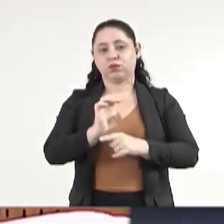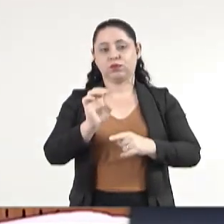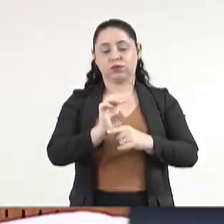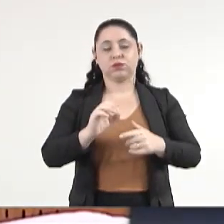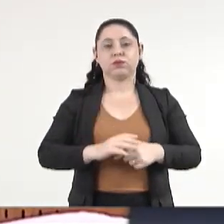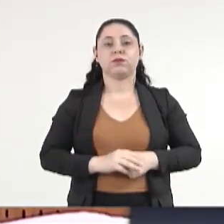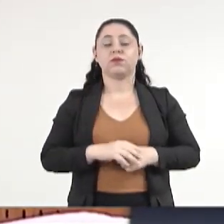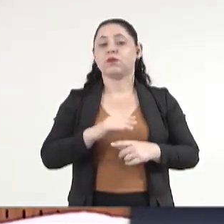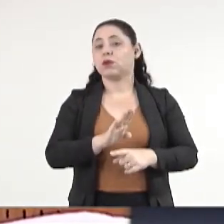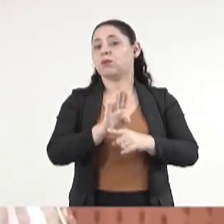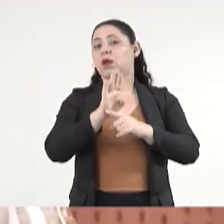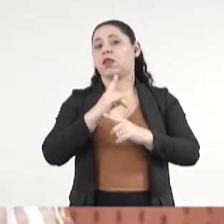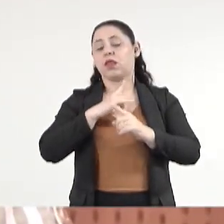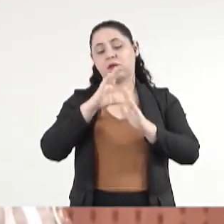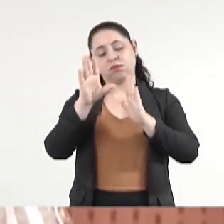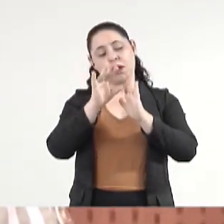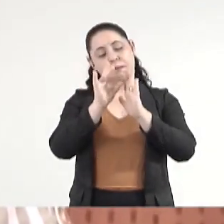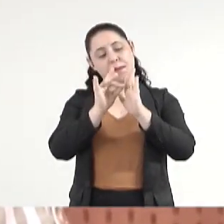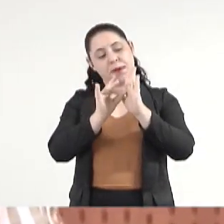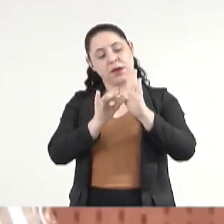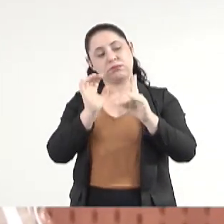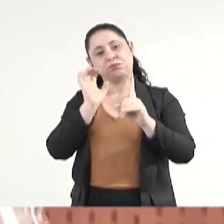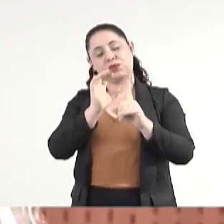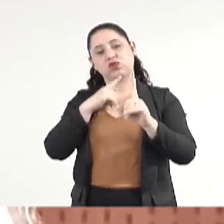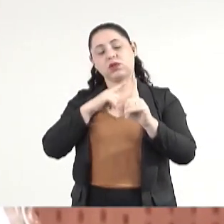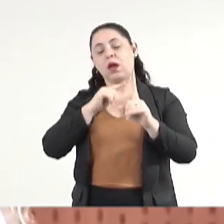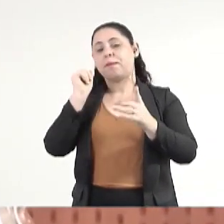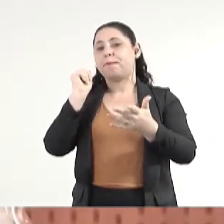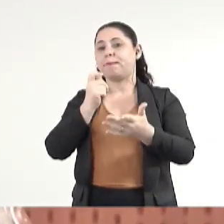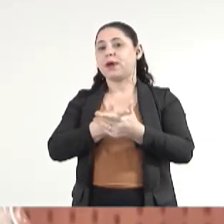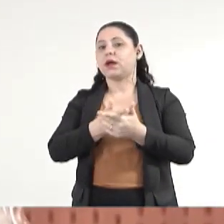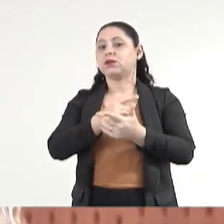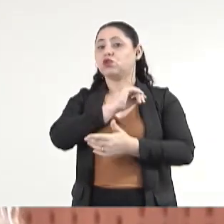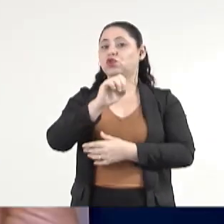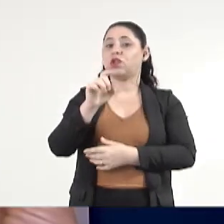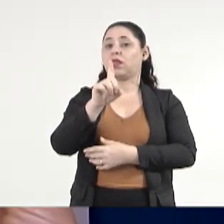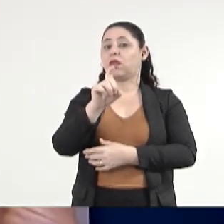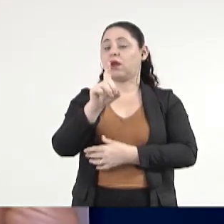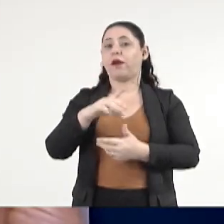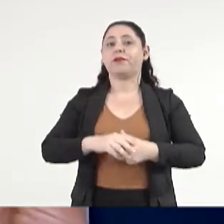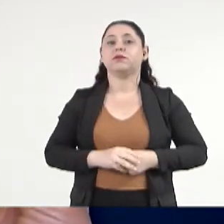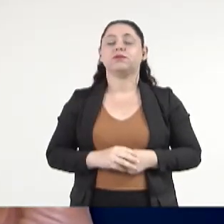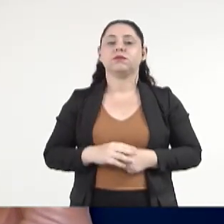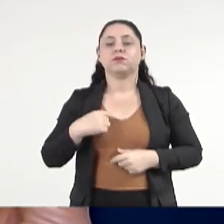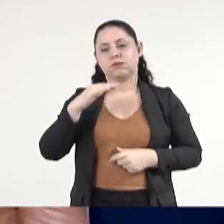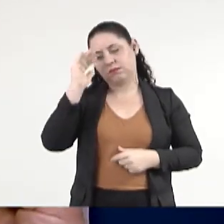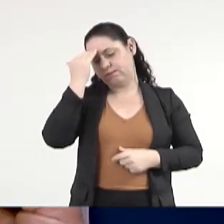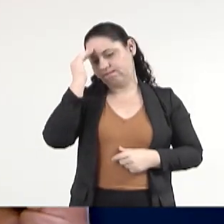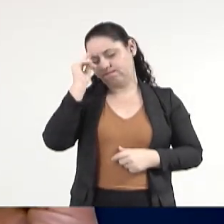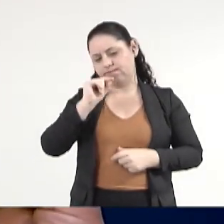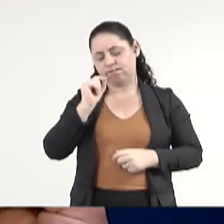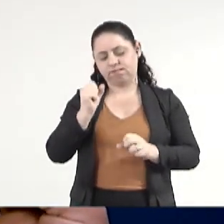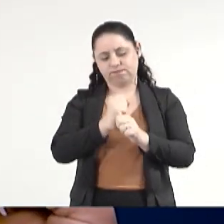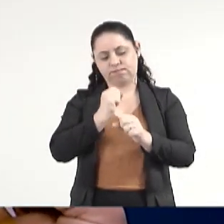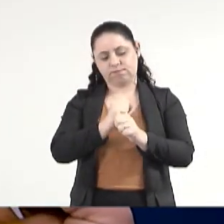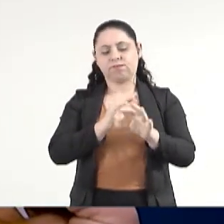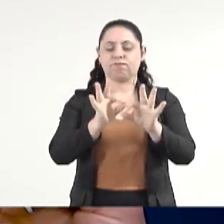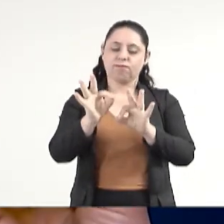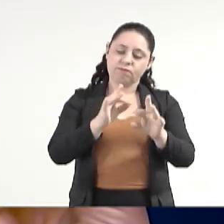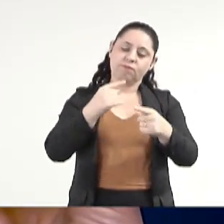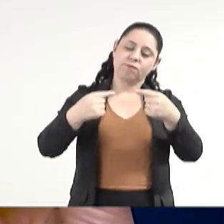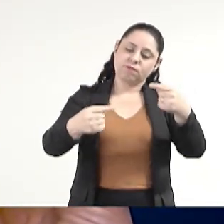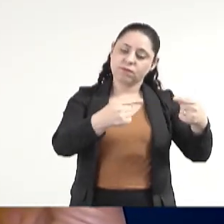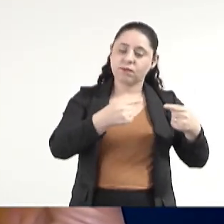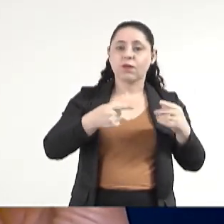estaduais. Os benefícios previstos terão impacto já na folha de pagamento de janeiro. Entendo que nessa construção,